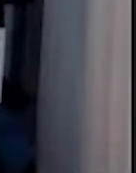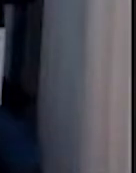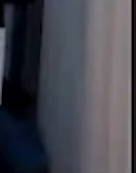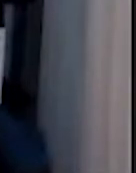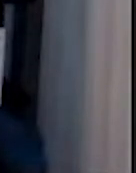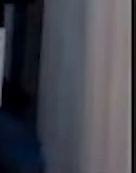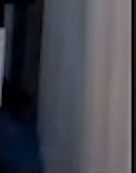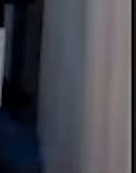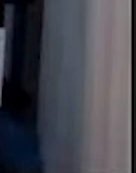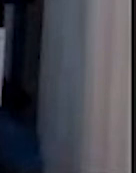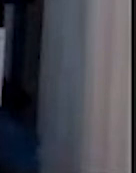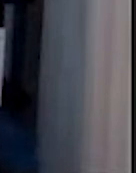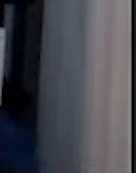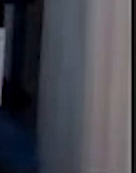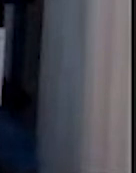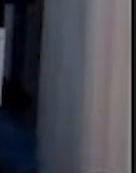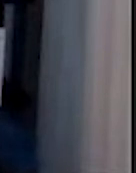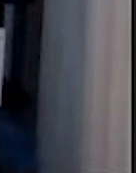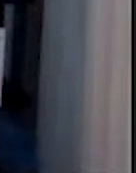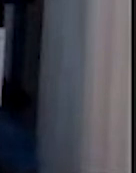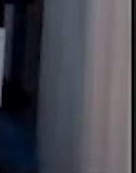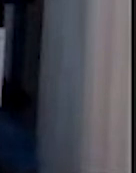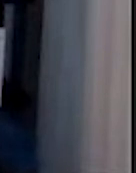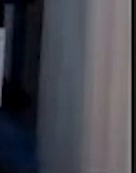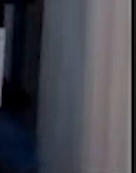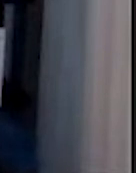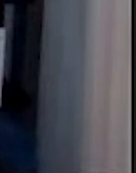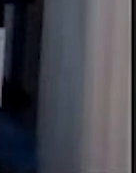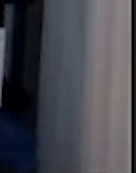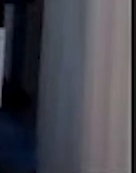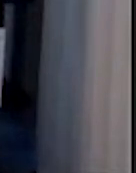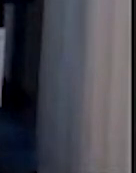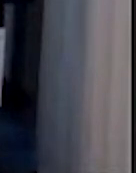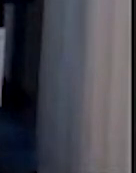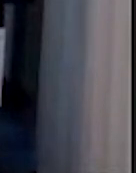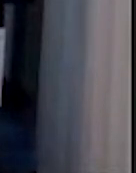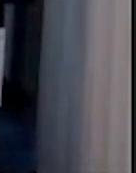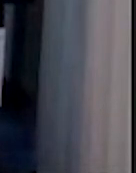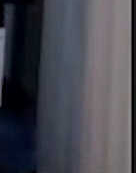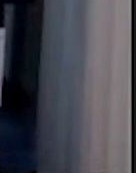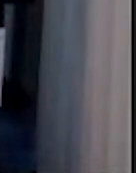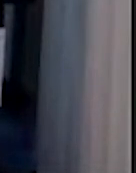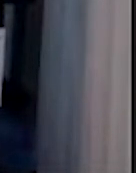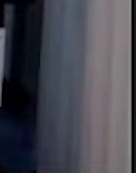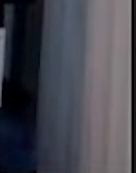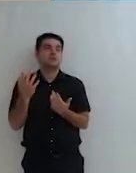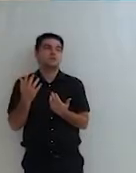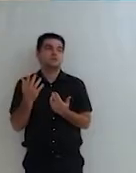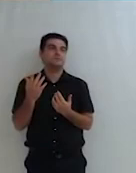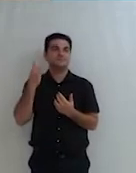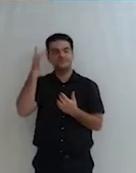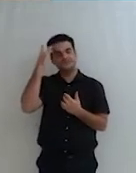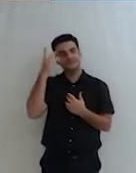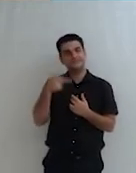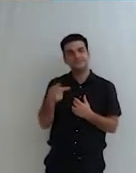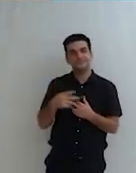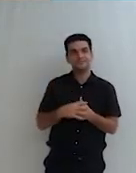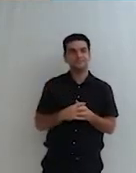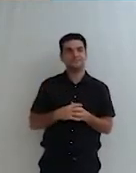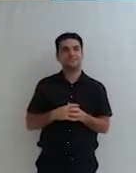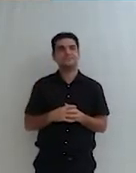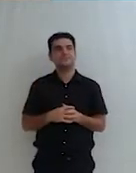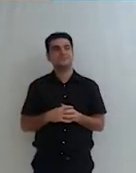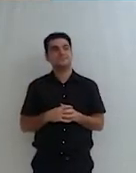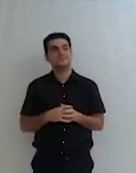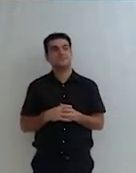STJ considerando irregular o reconhecimento de pessoas feitos sem qualquer controle em delegacia de polícia sem a presença